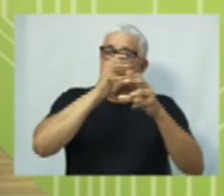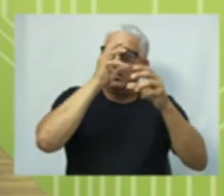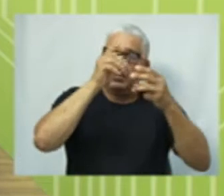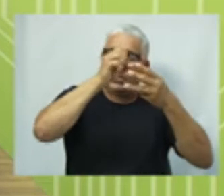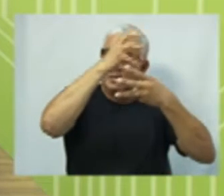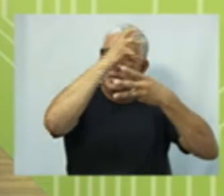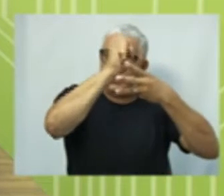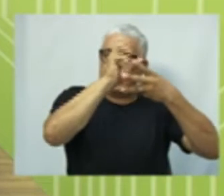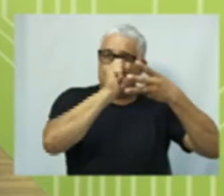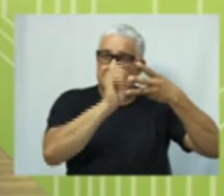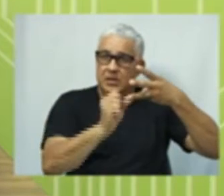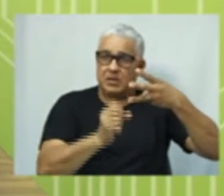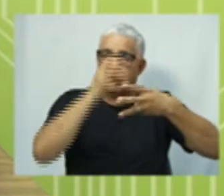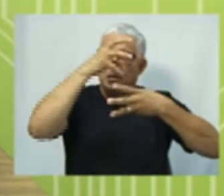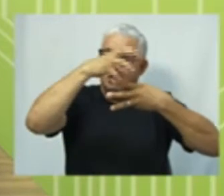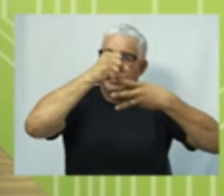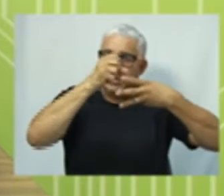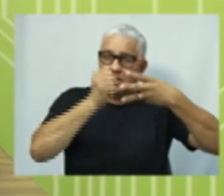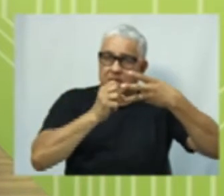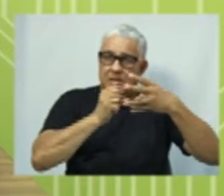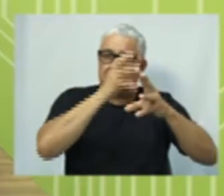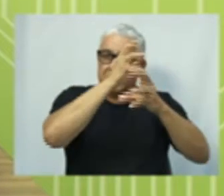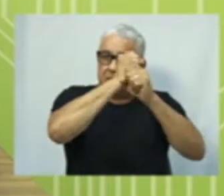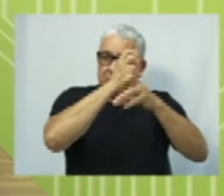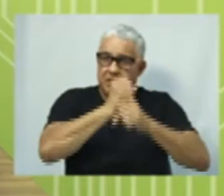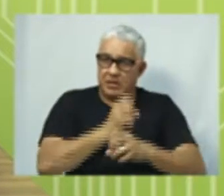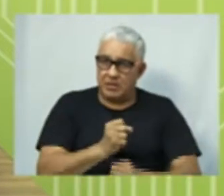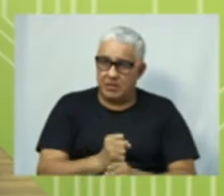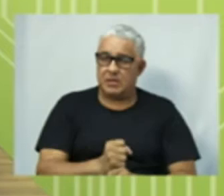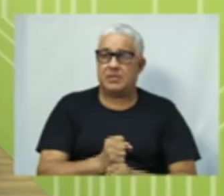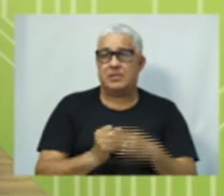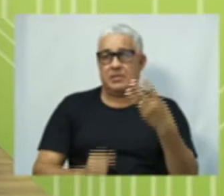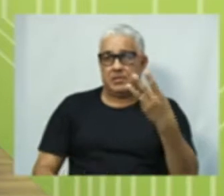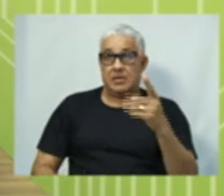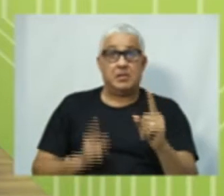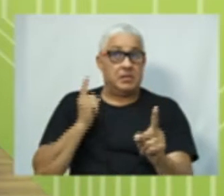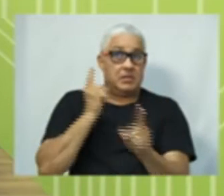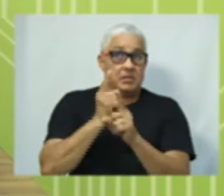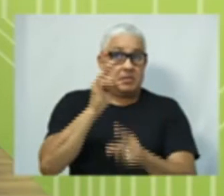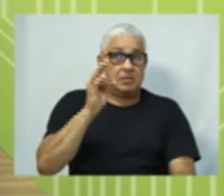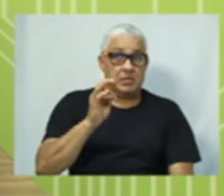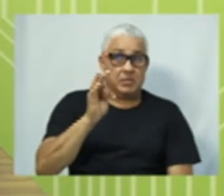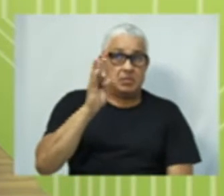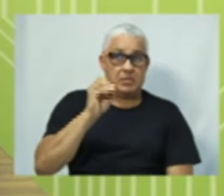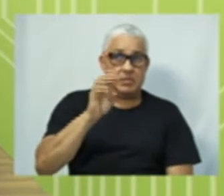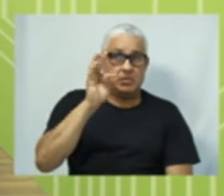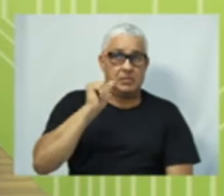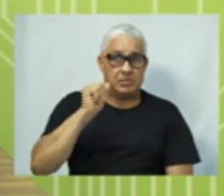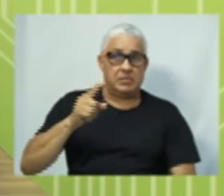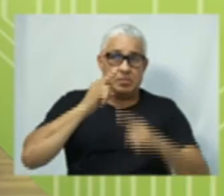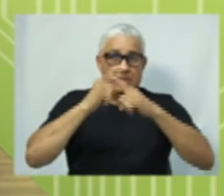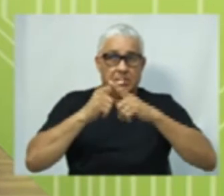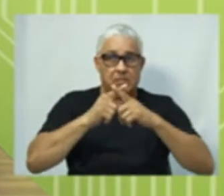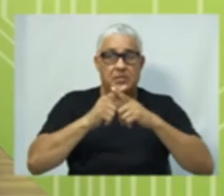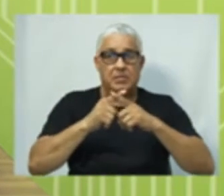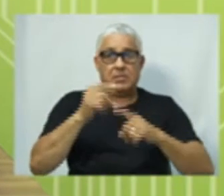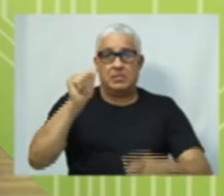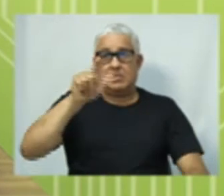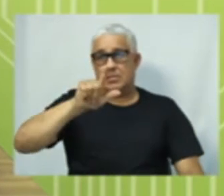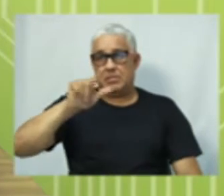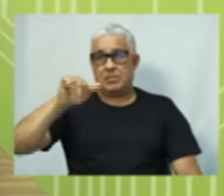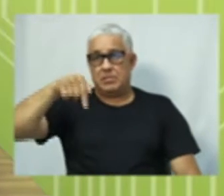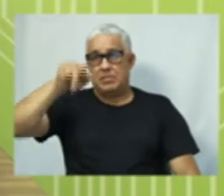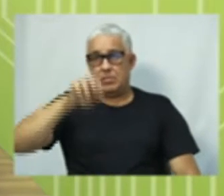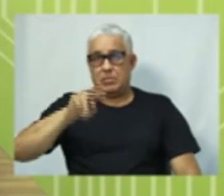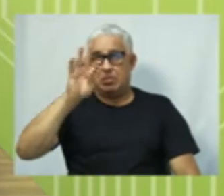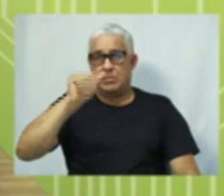soma dos valores do trimestre. Achou o valor total? Vamos multiplicar pela alíquota, base vezes